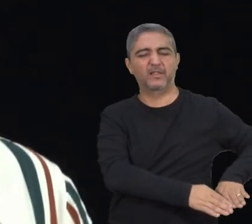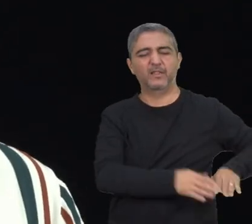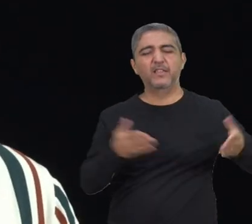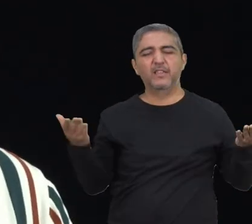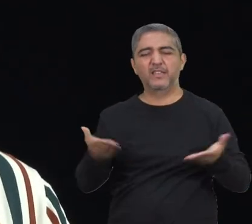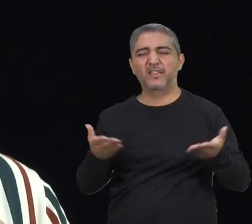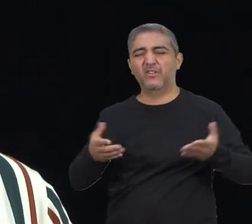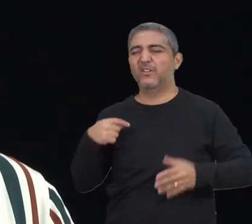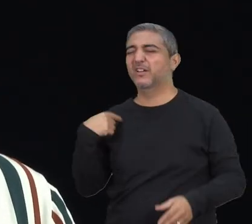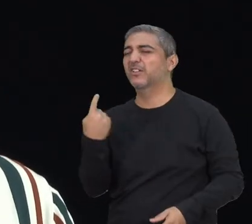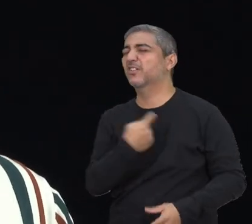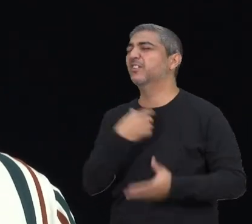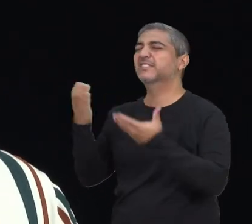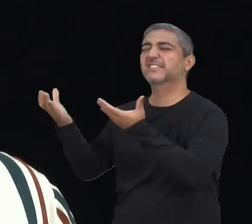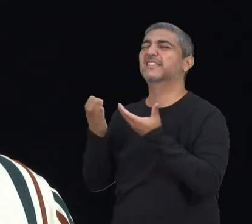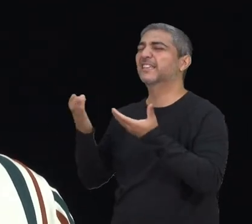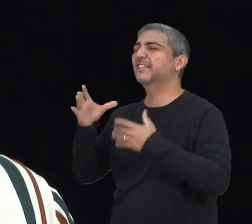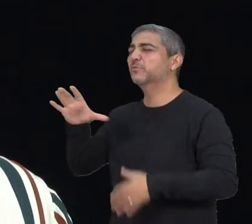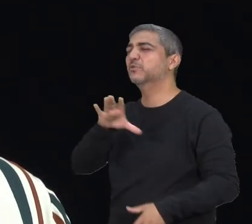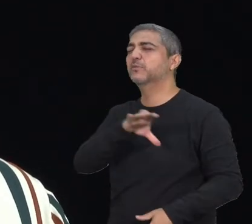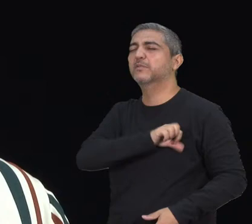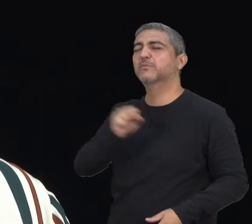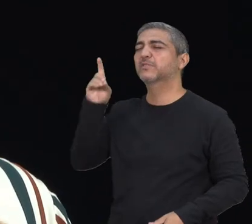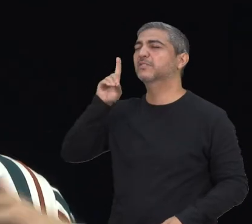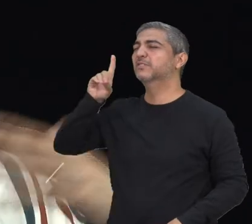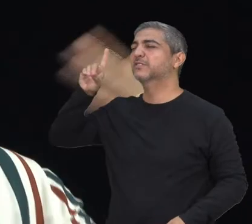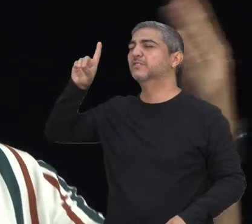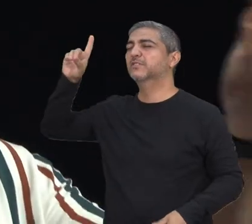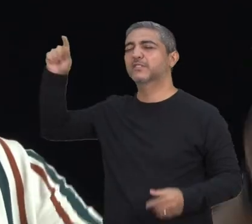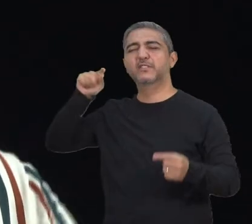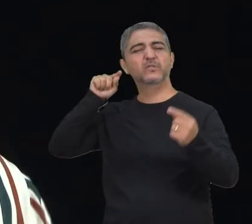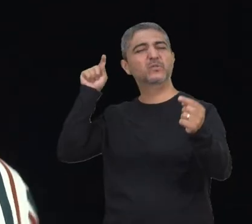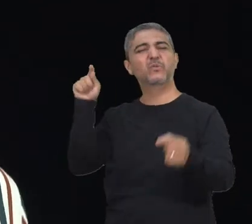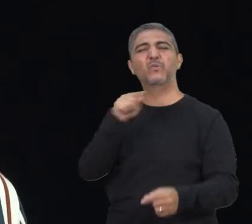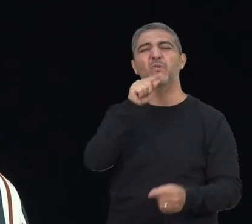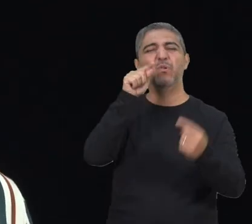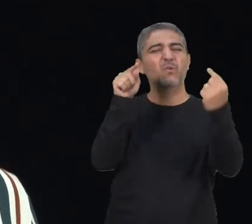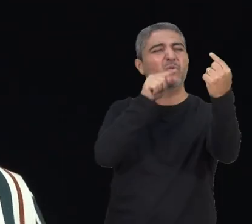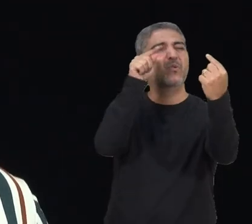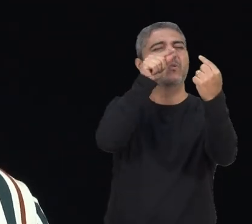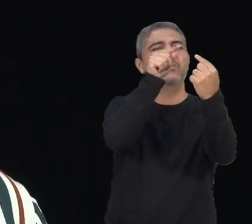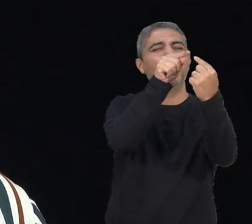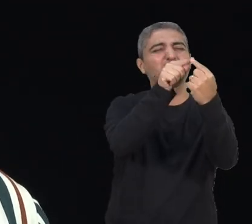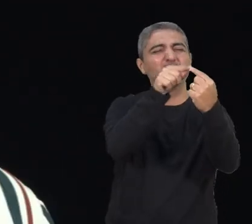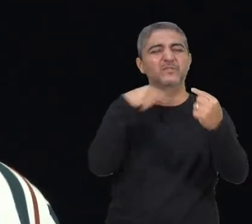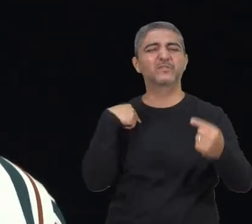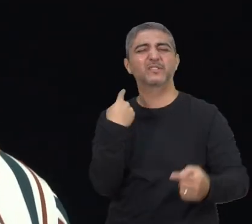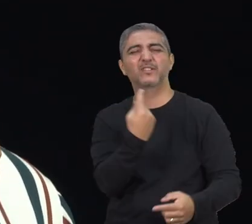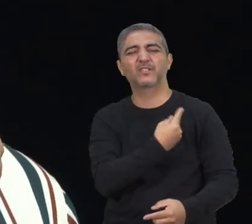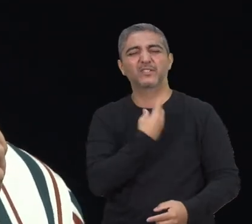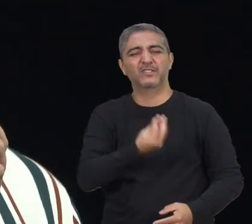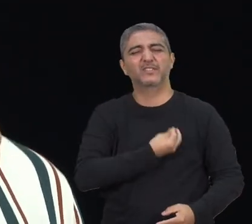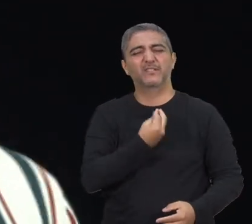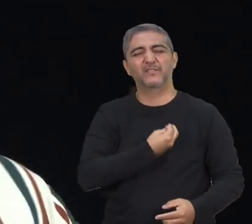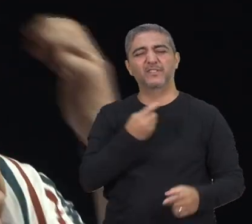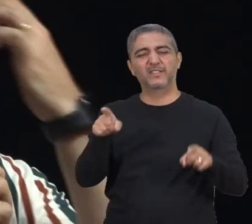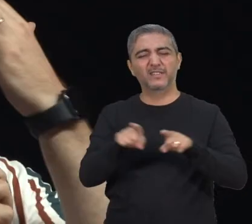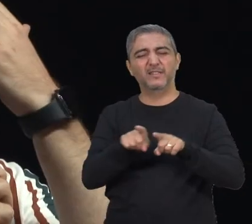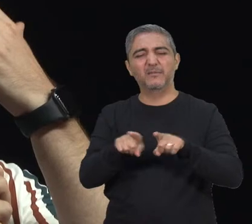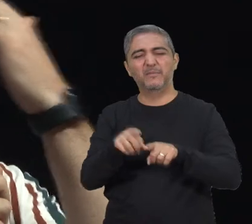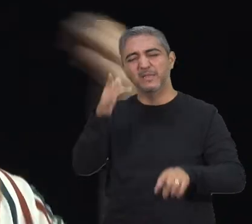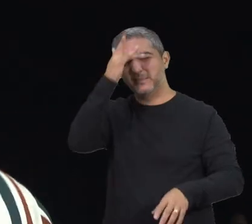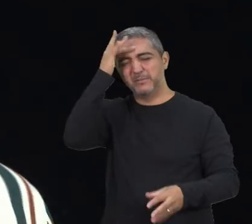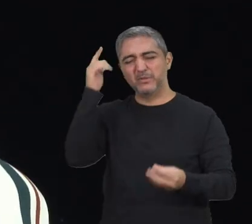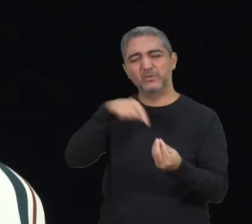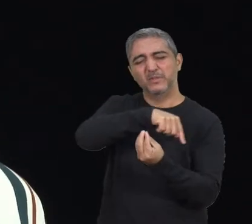para nós, esse alvo, que isso seja também o alvo para o amor daqueles que nos cercam. Devemos amar aos outros como